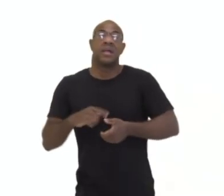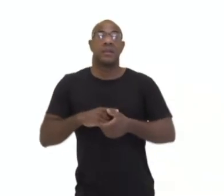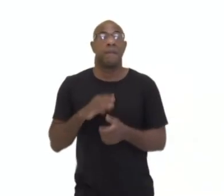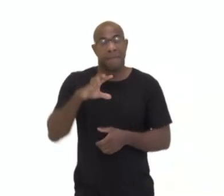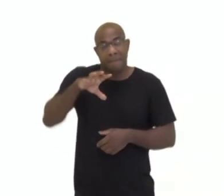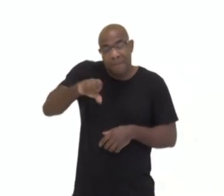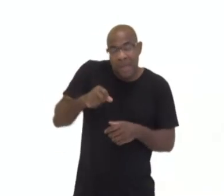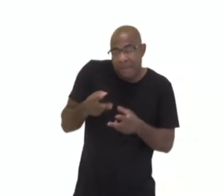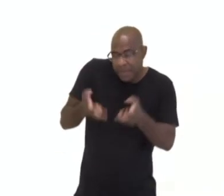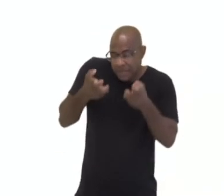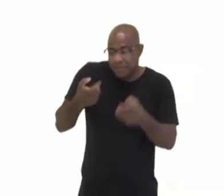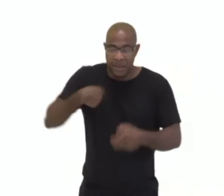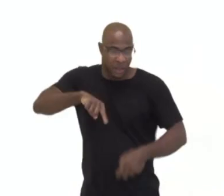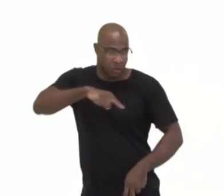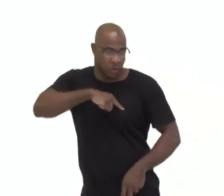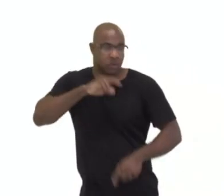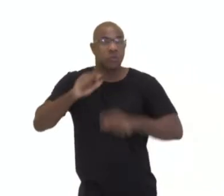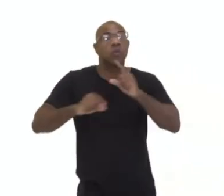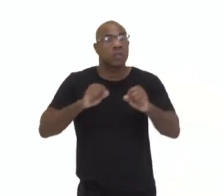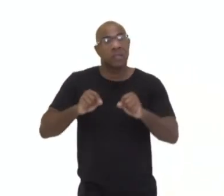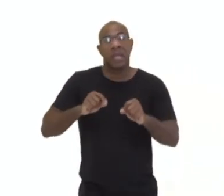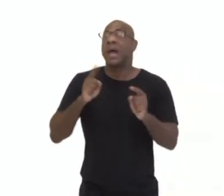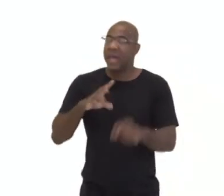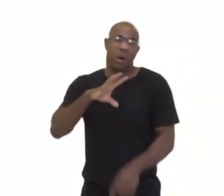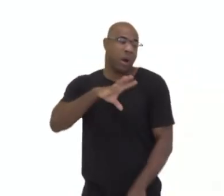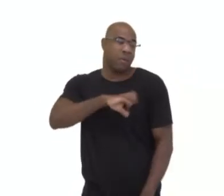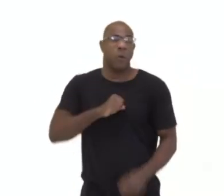é literalmente e graficamente um ato de amor.